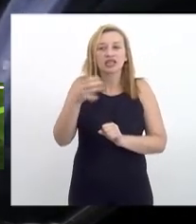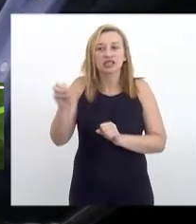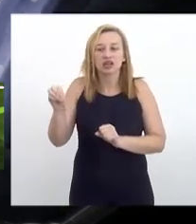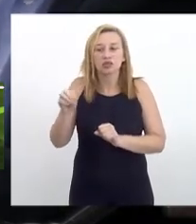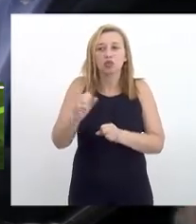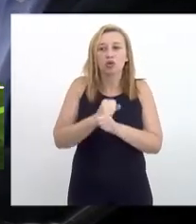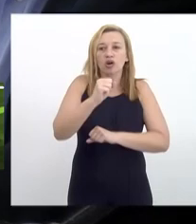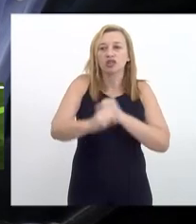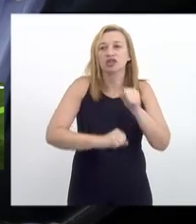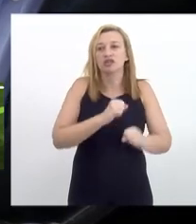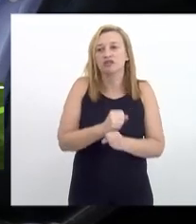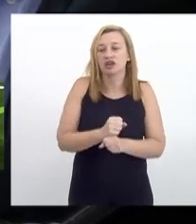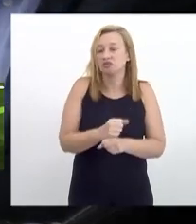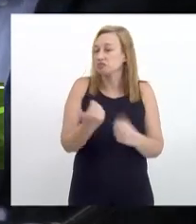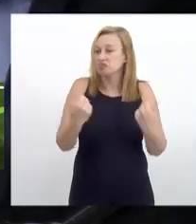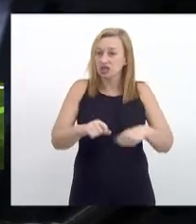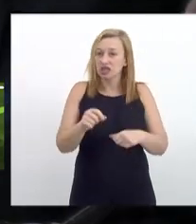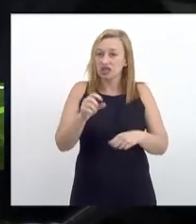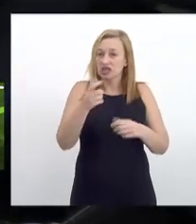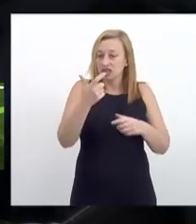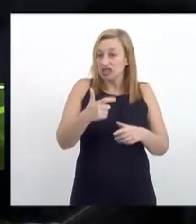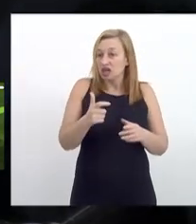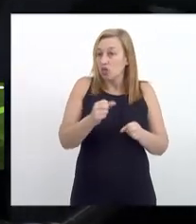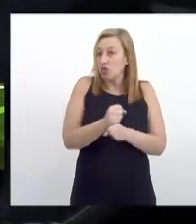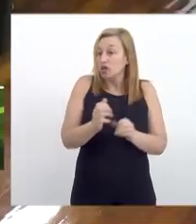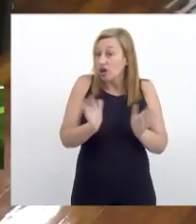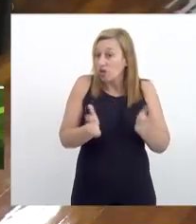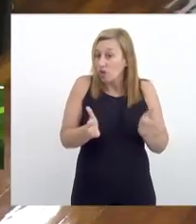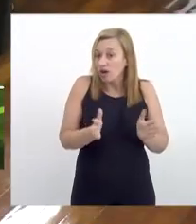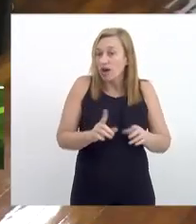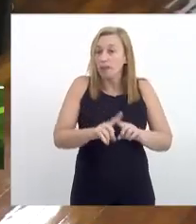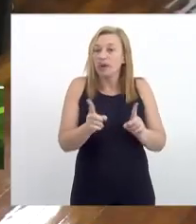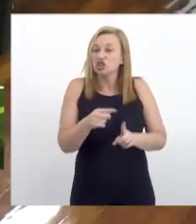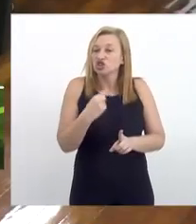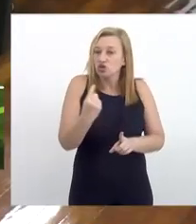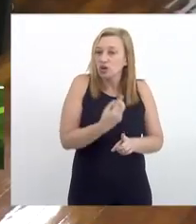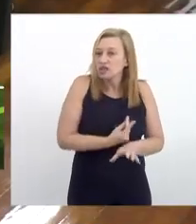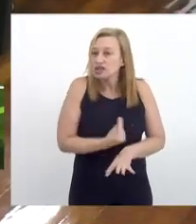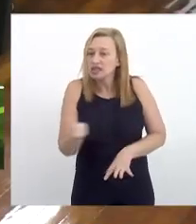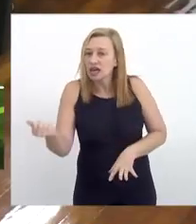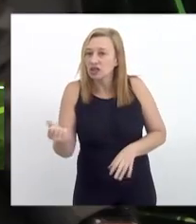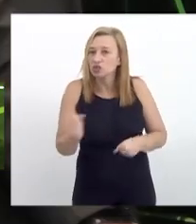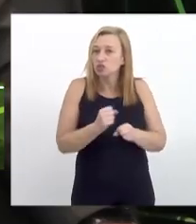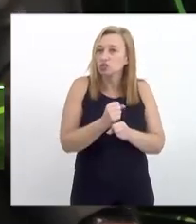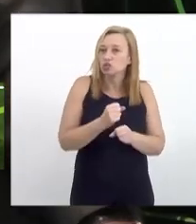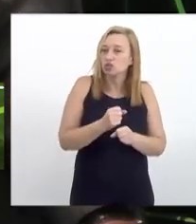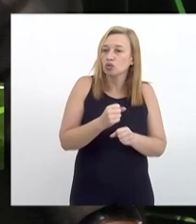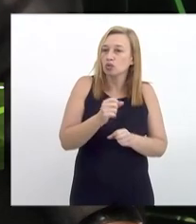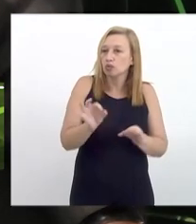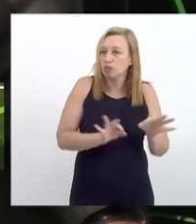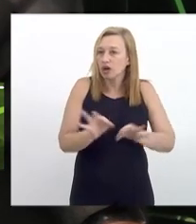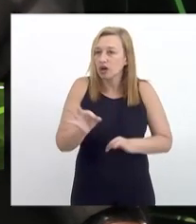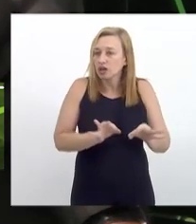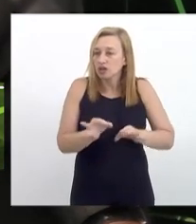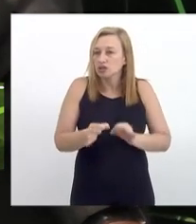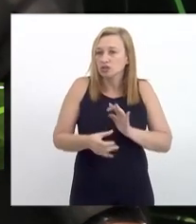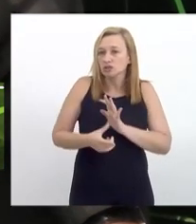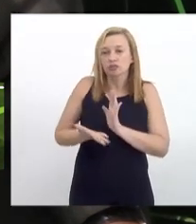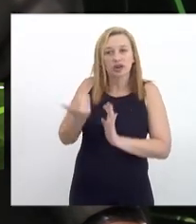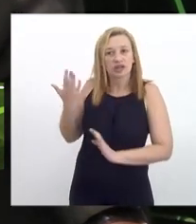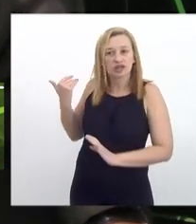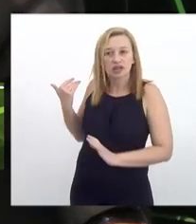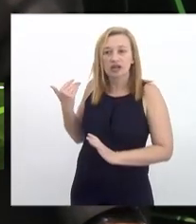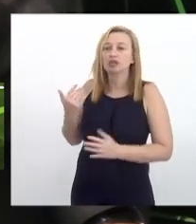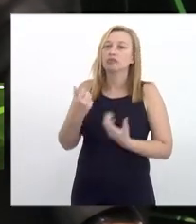necessariamente nesse ano no nosso caso como nós saímos do plano anterior nós tivemos que aderir se não